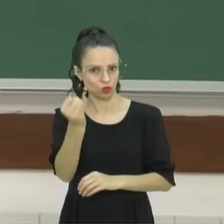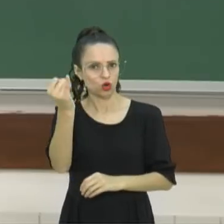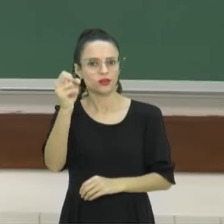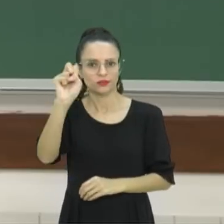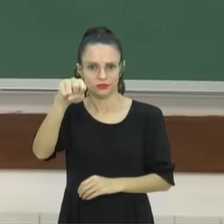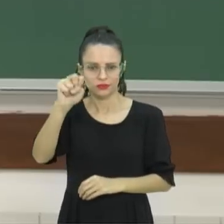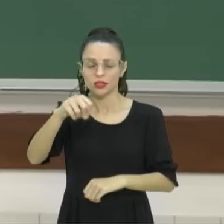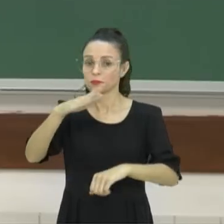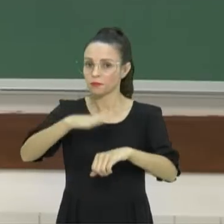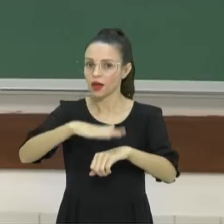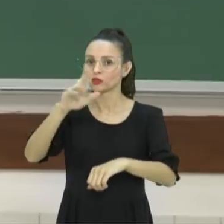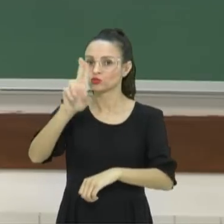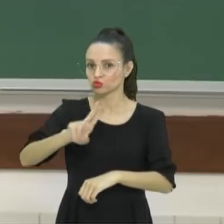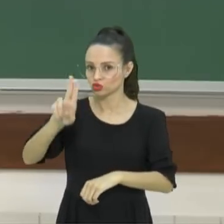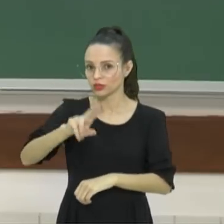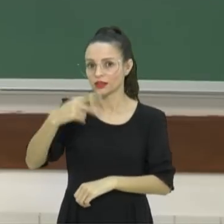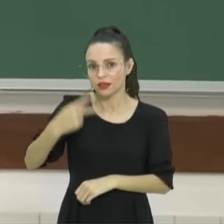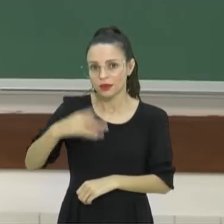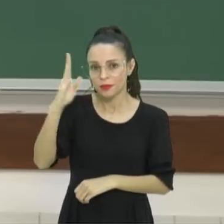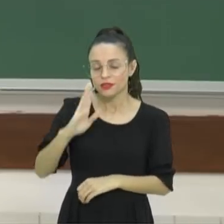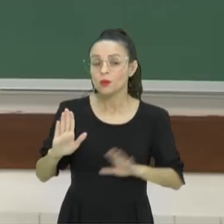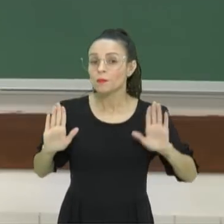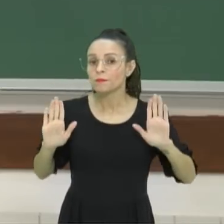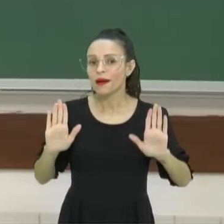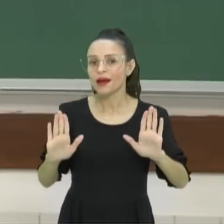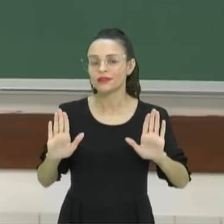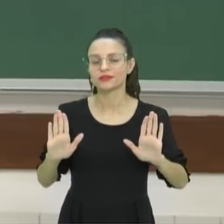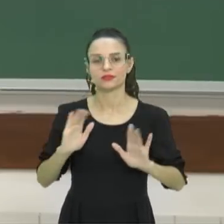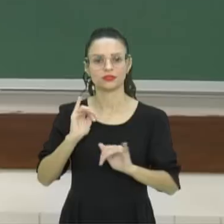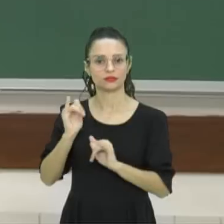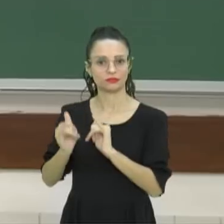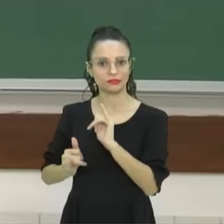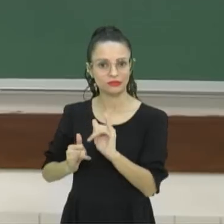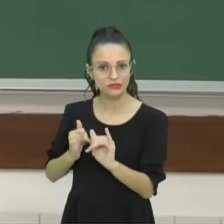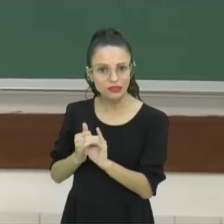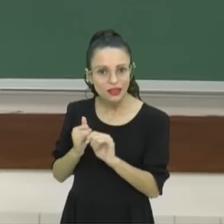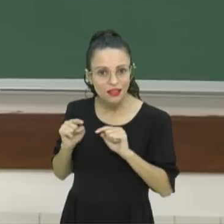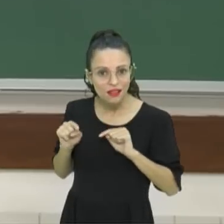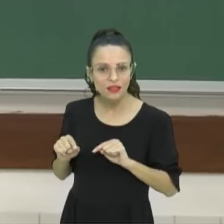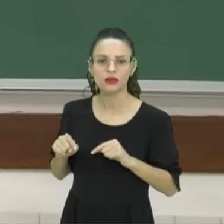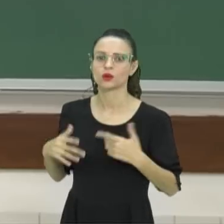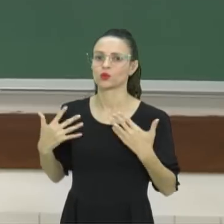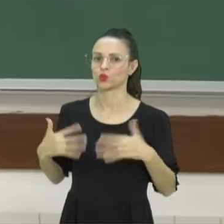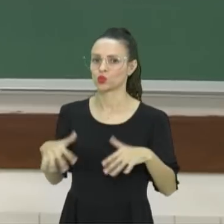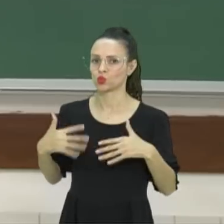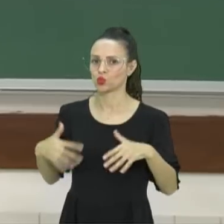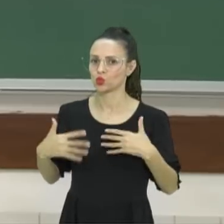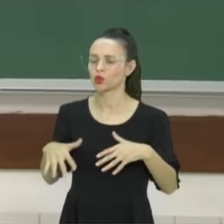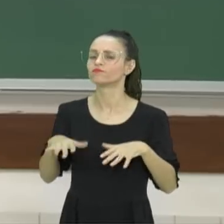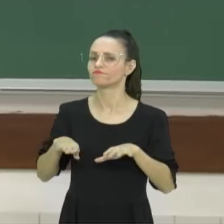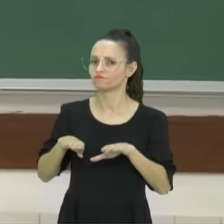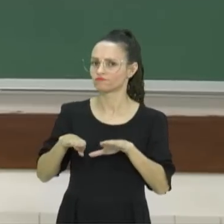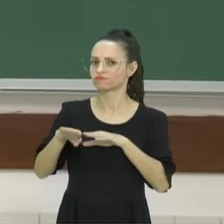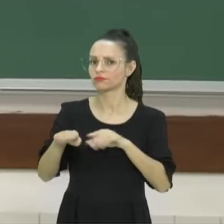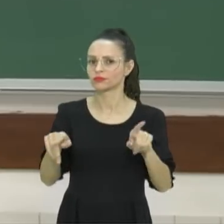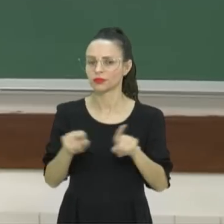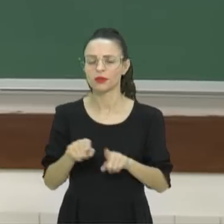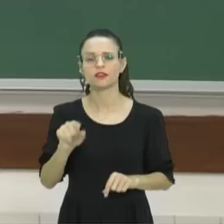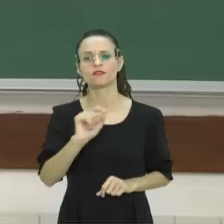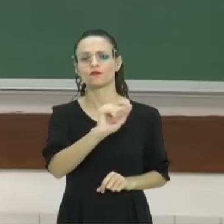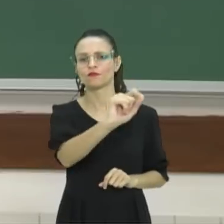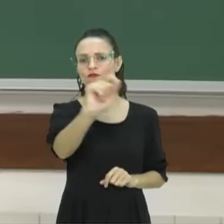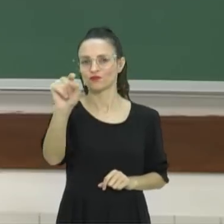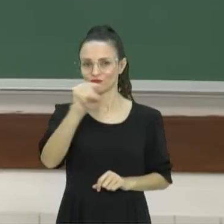inclusive é a mais utilizada pelo brasileiro, mas ainda assim a internet vem ganhando todo esse espaço. Entre